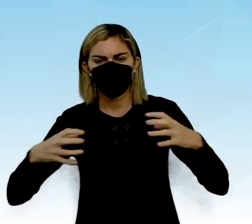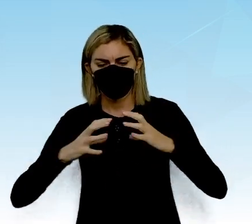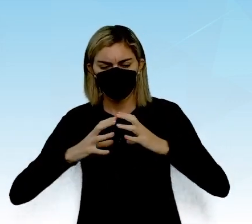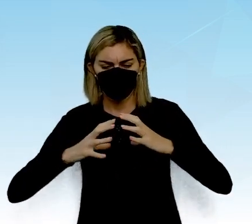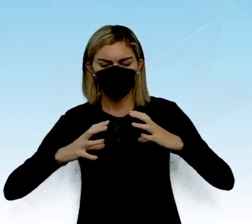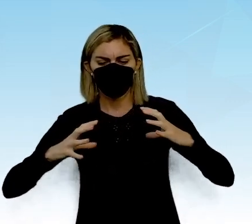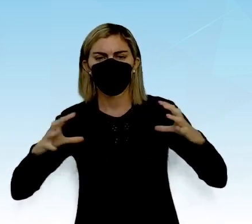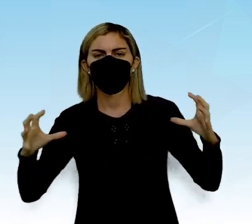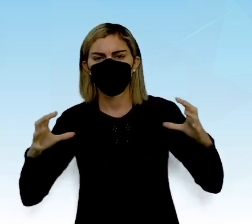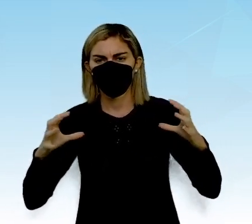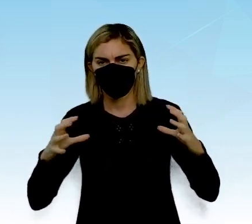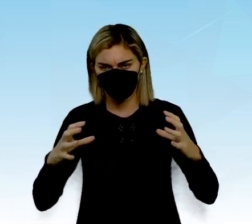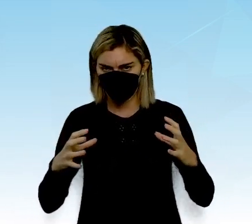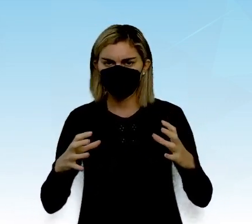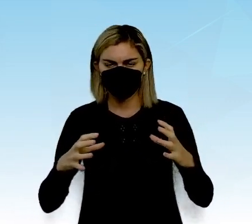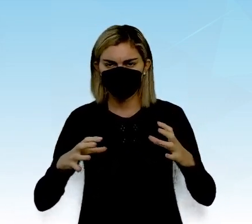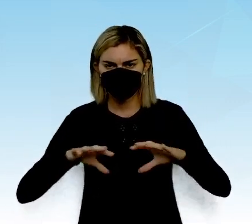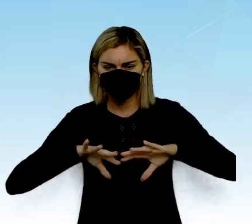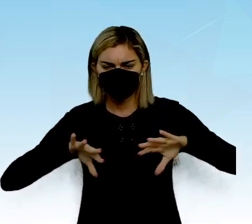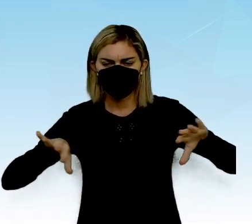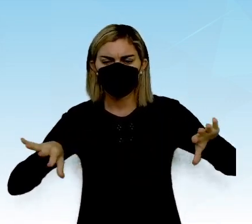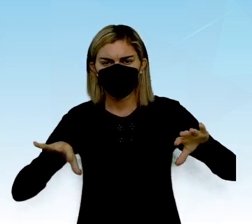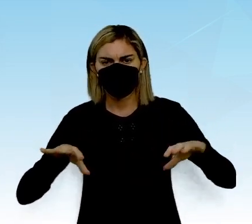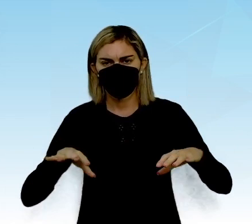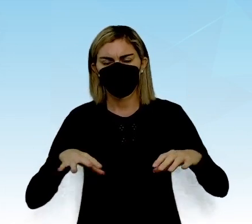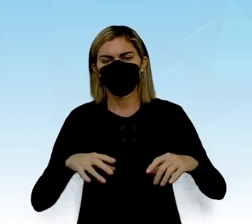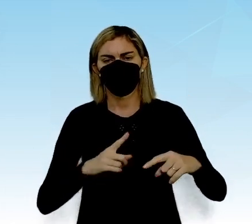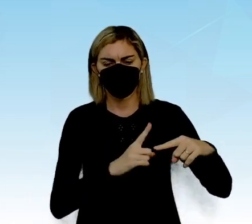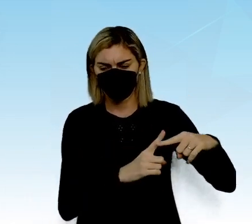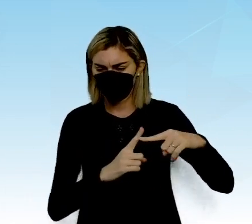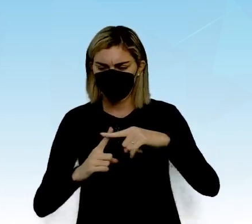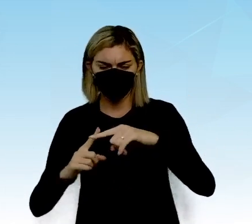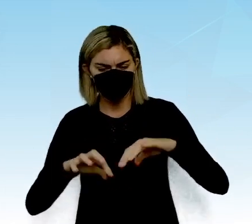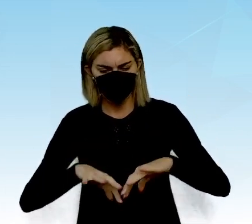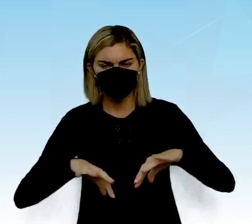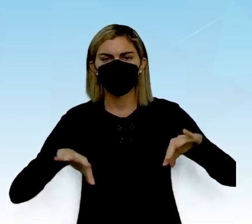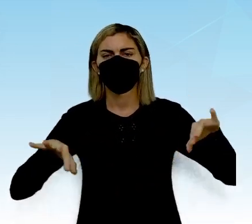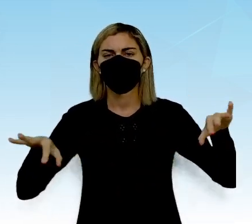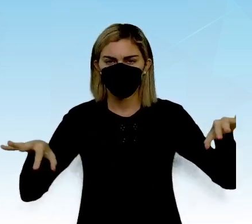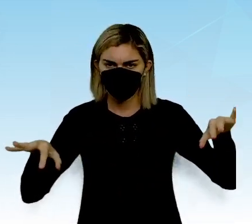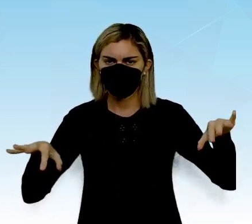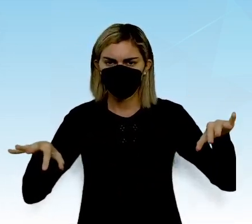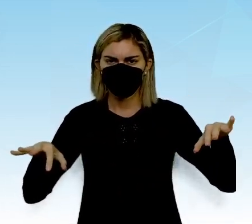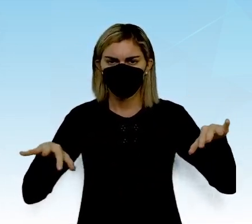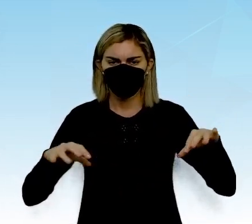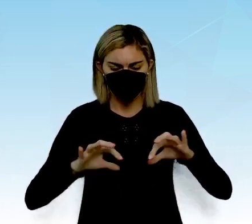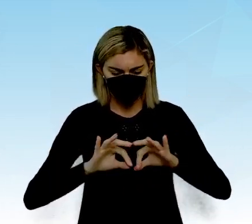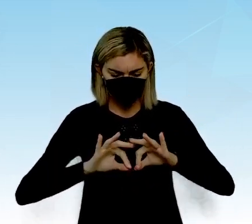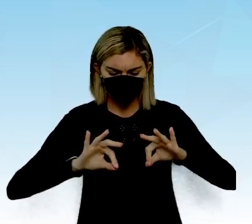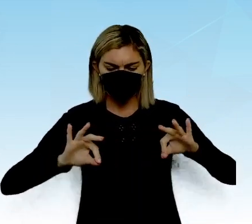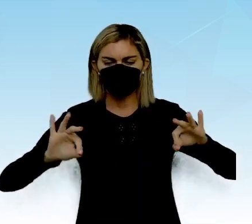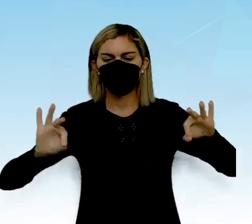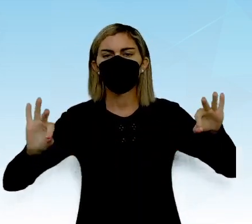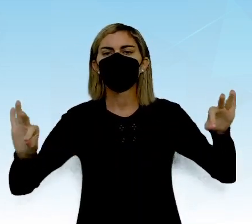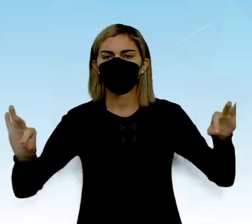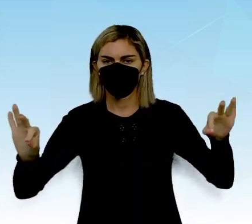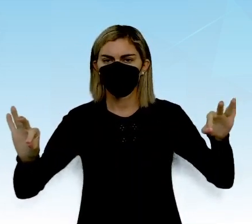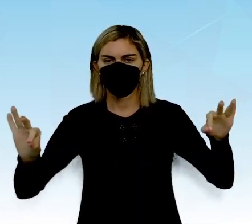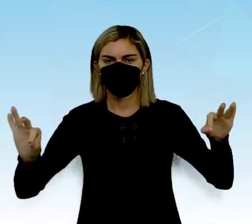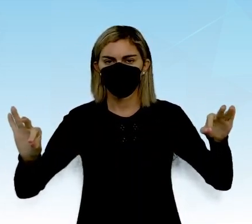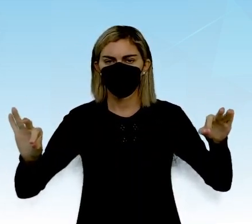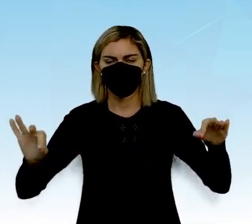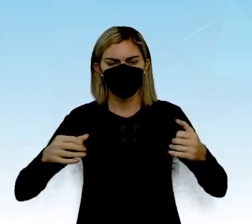uma força repulsiva. Então a carga fixa faz uma carga móvel se deslocar no sentido da linha